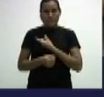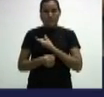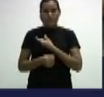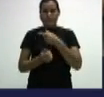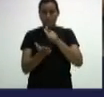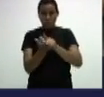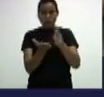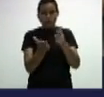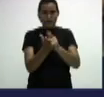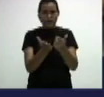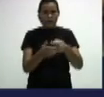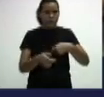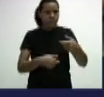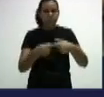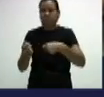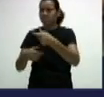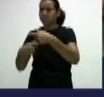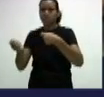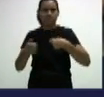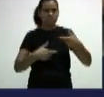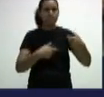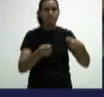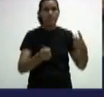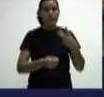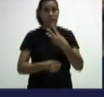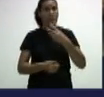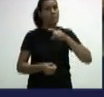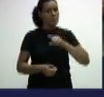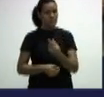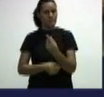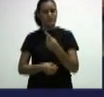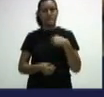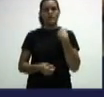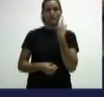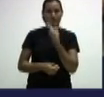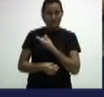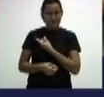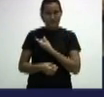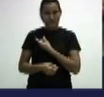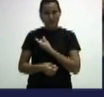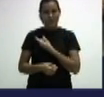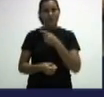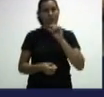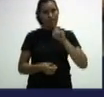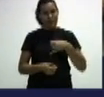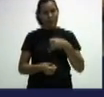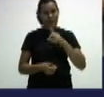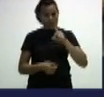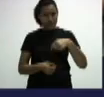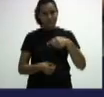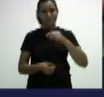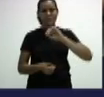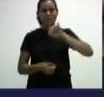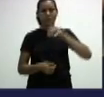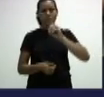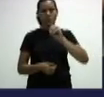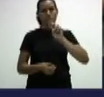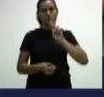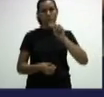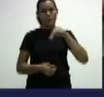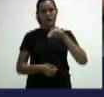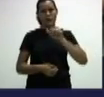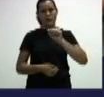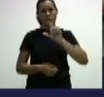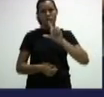mês 3 mil exemplares do jornal. Então, a gente até brinca, né? Porque nós somos jornalistas e jornaleiros. Então a gente faz